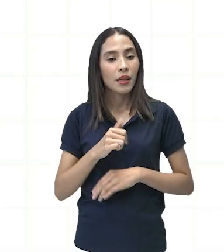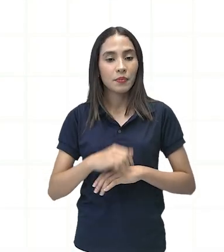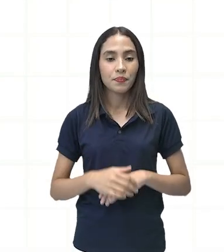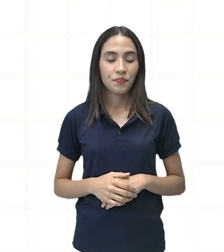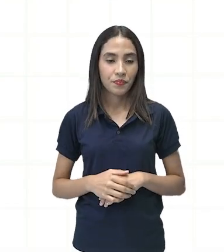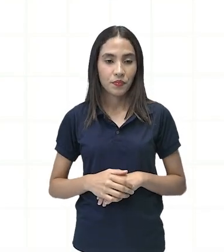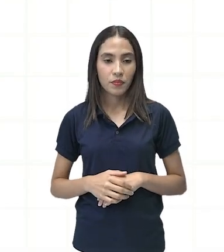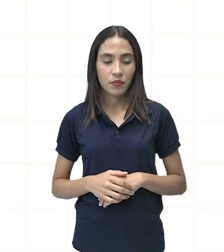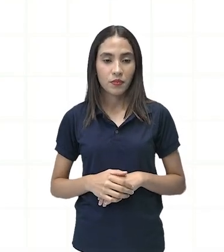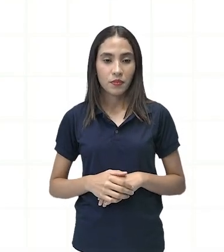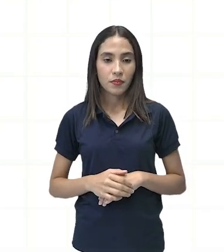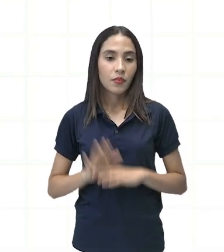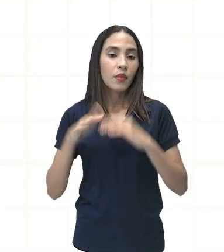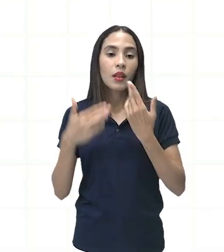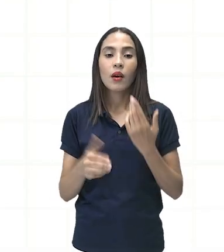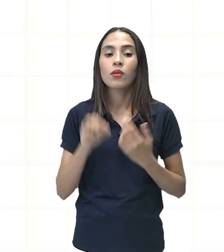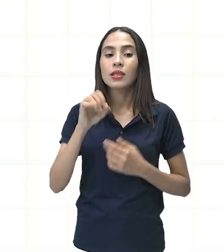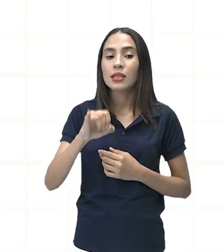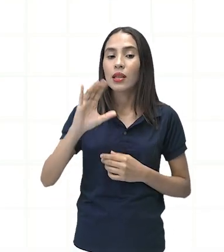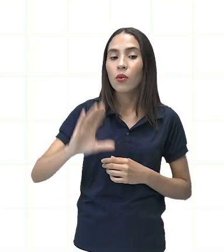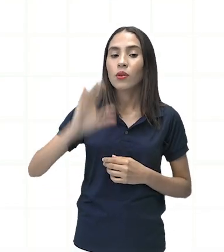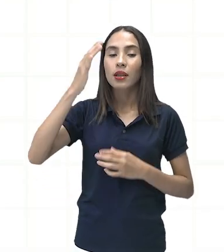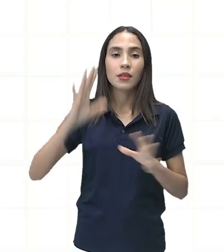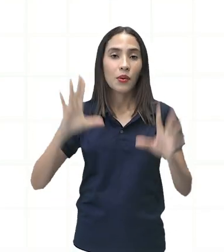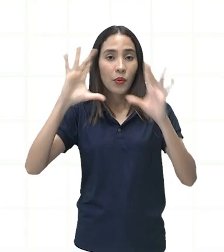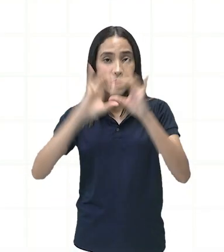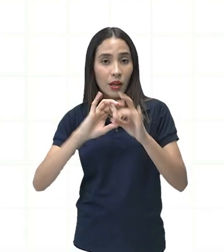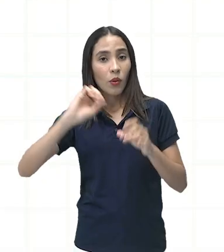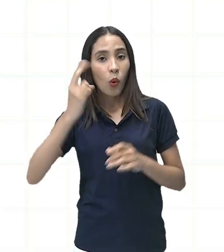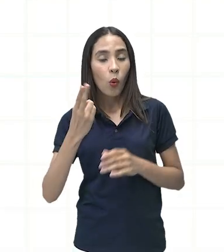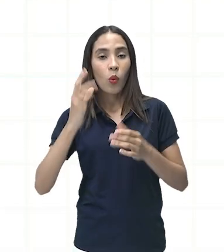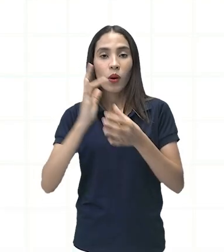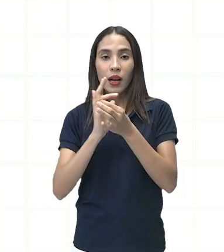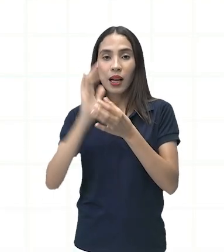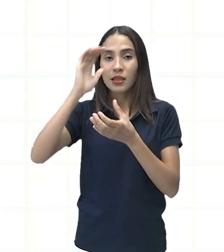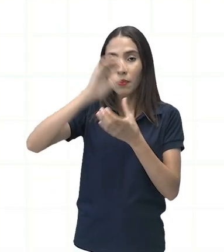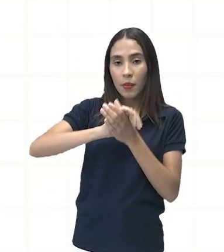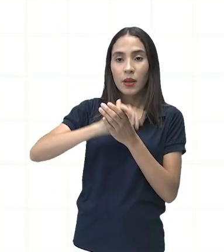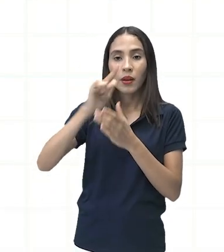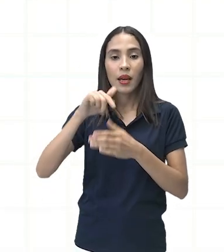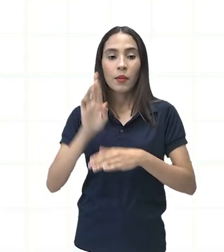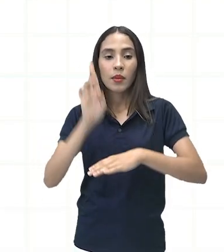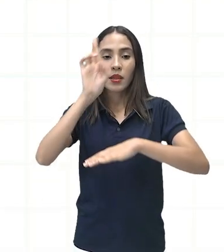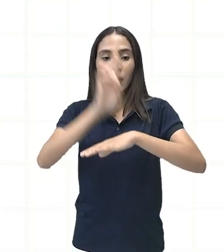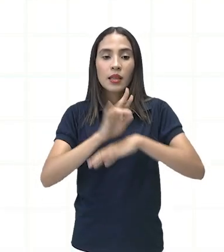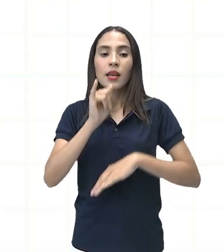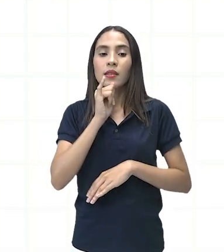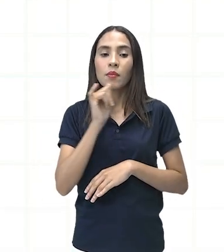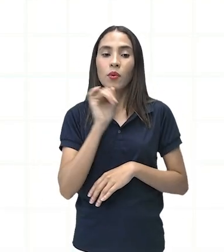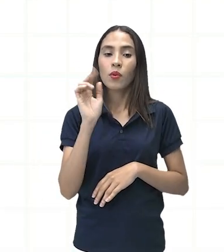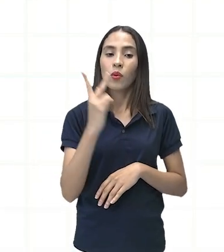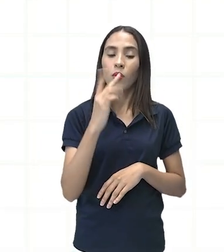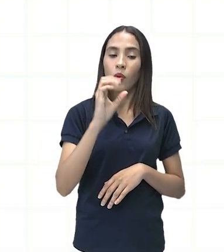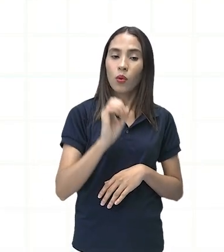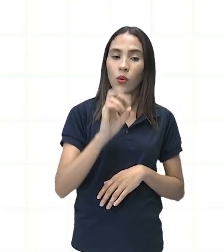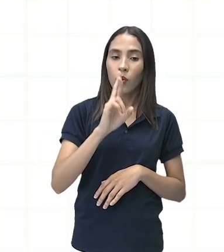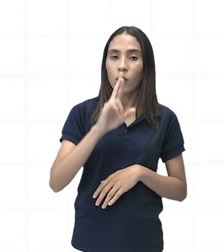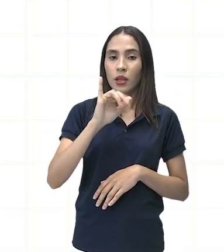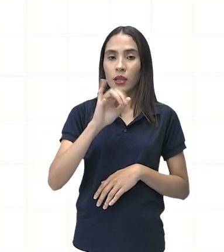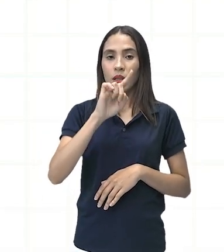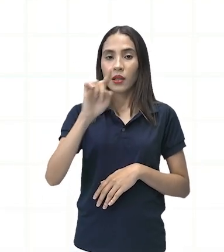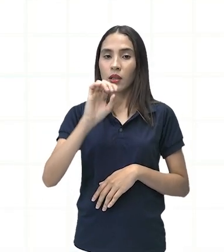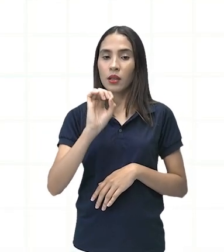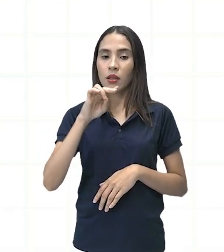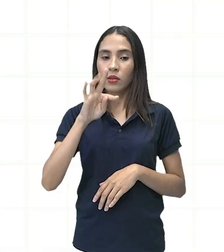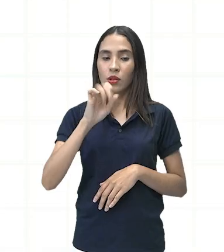heredograma. Quando ocorre uma união ou um casamento, ele é representado pela linha horizontal